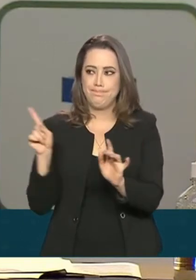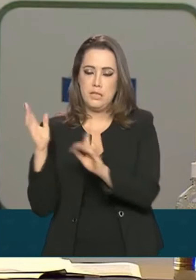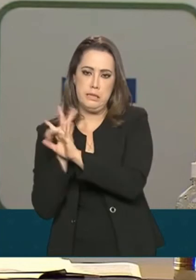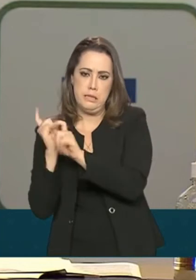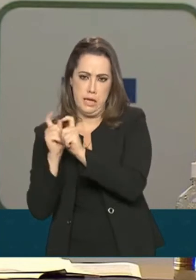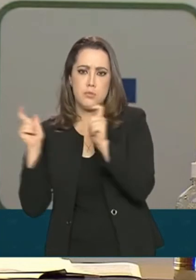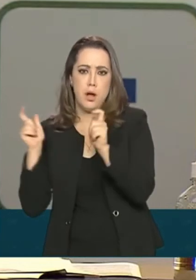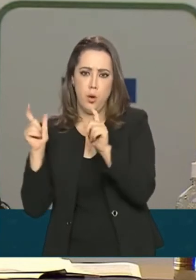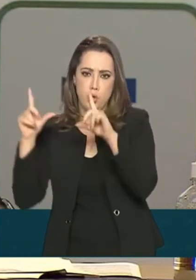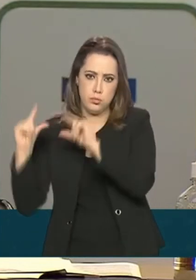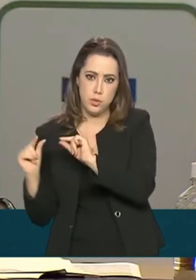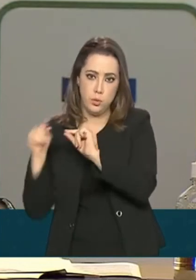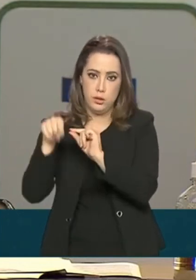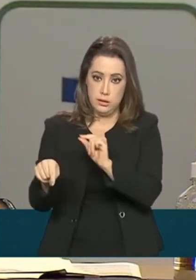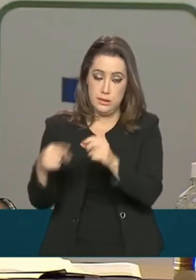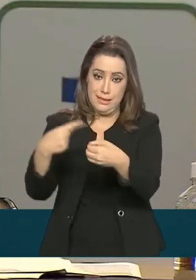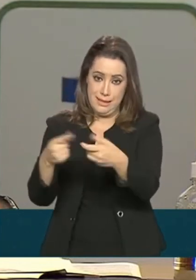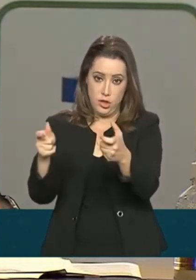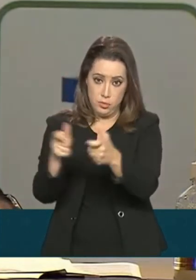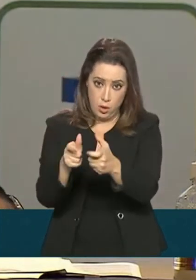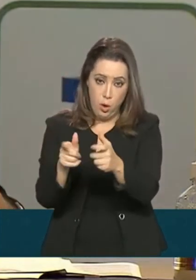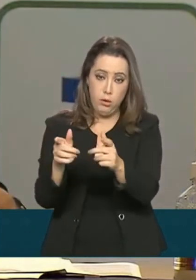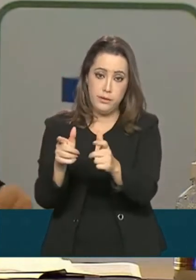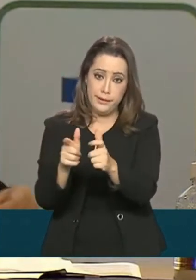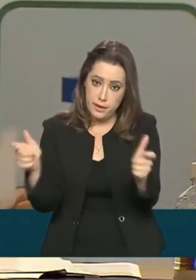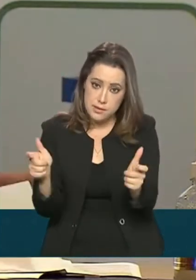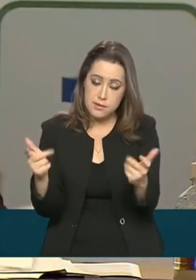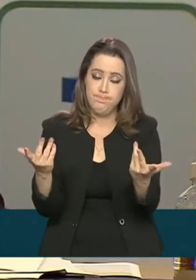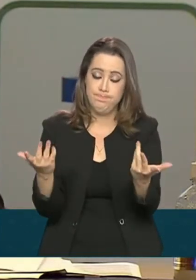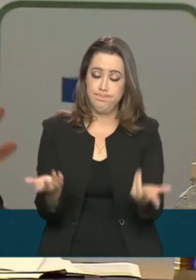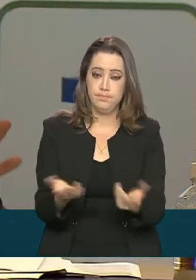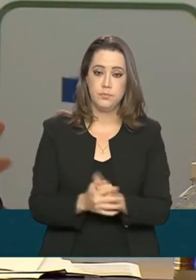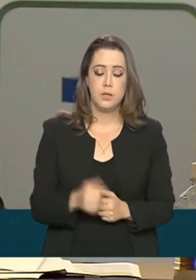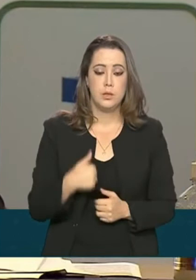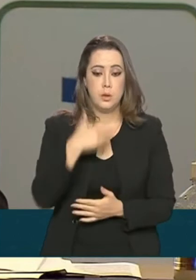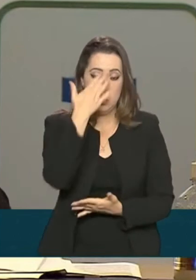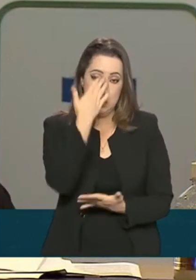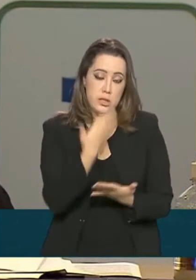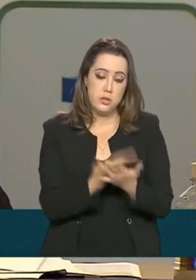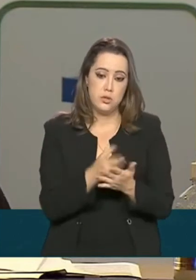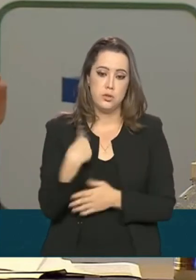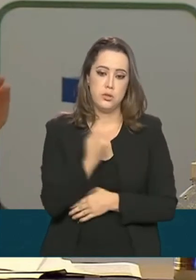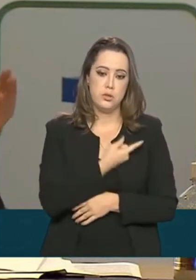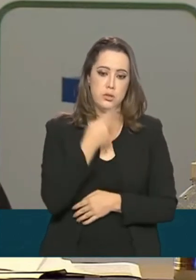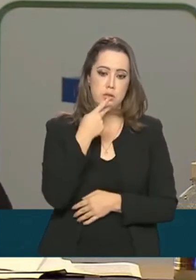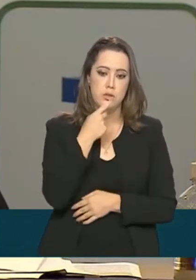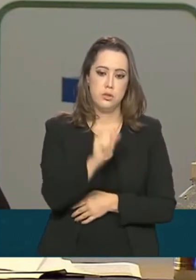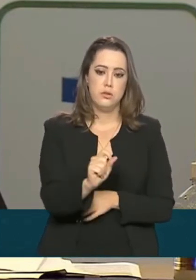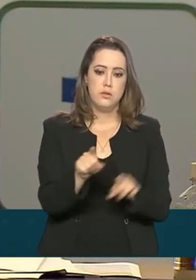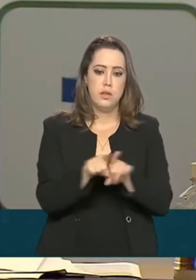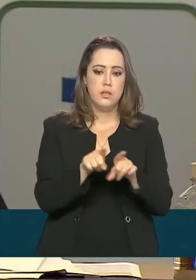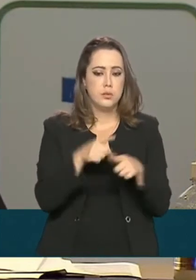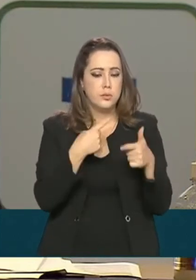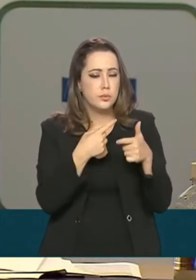ao longo das semanas epidemiológicas. Eu creio que com isso a gente fala dos casos, da relação